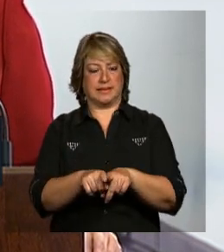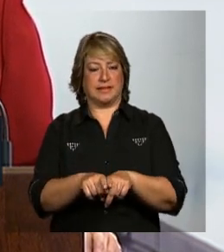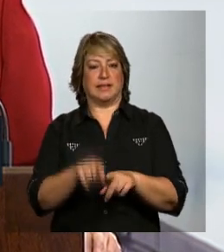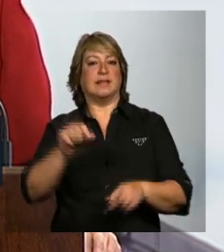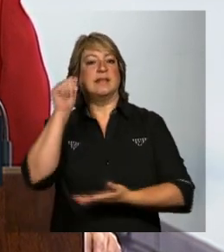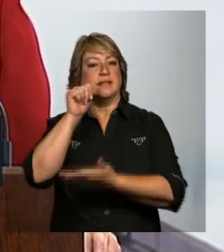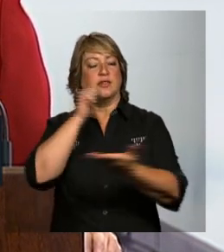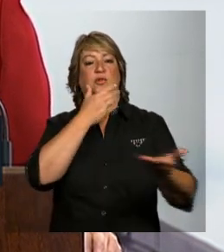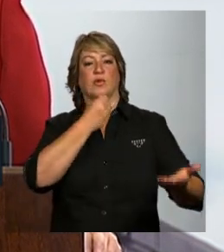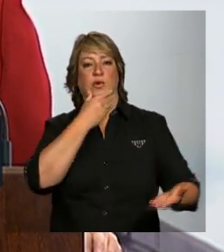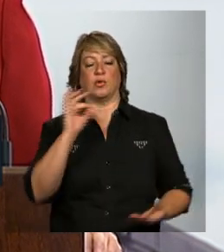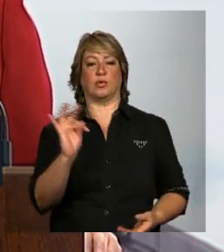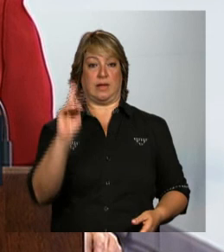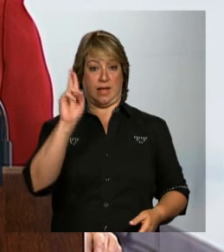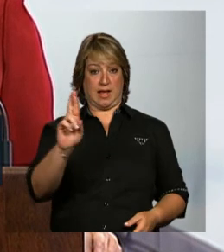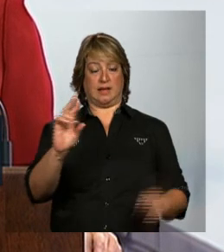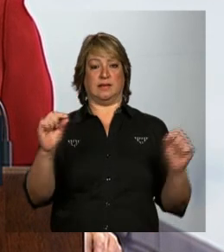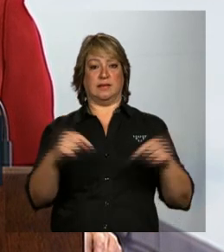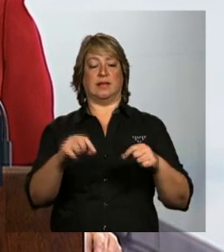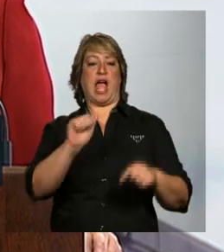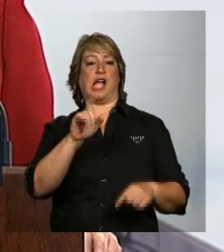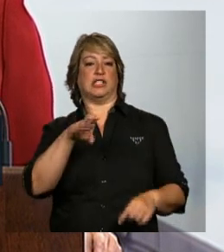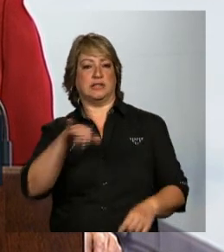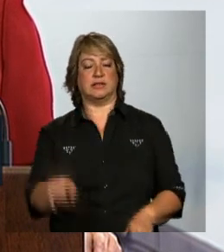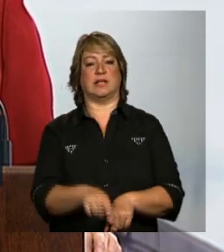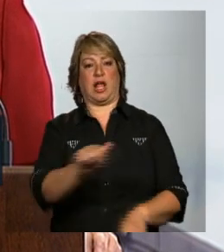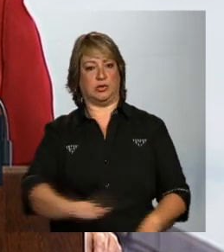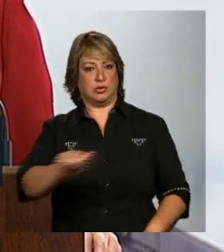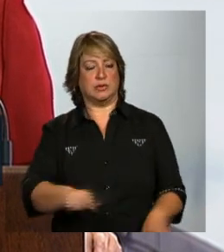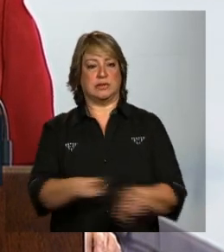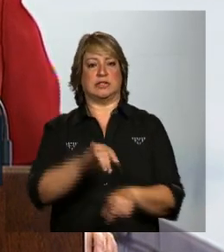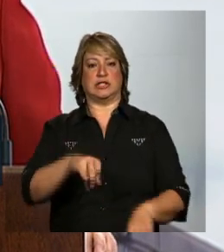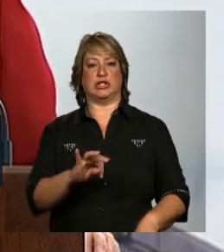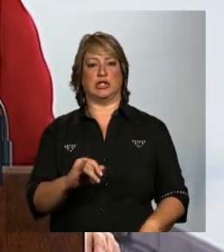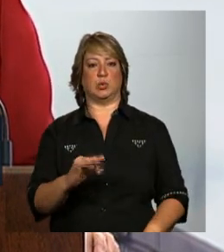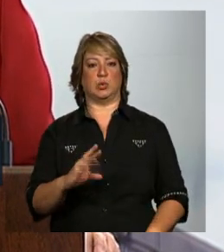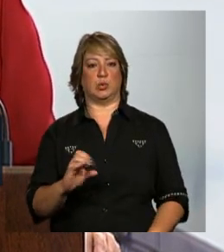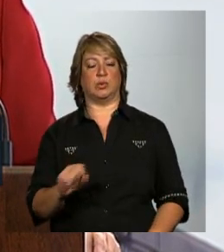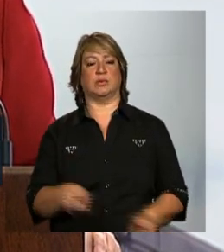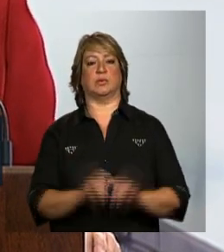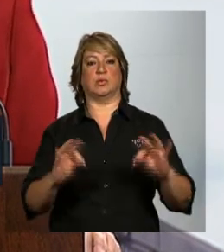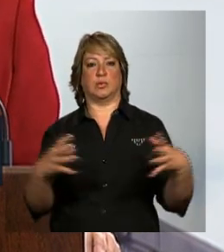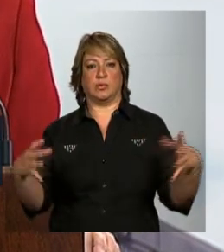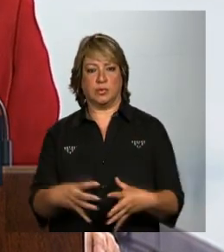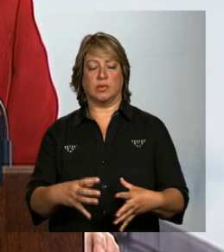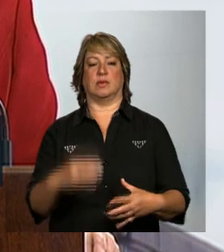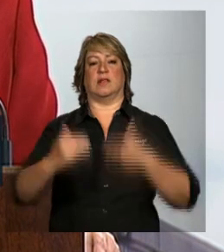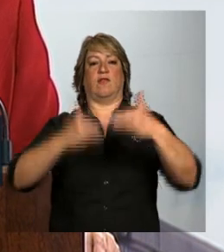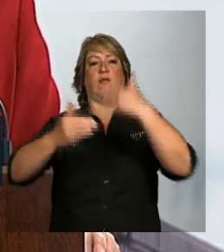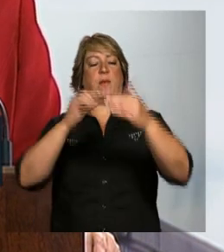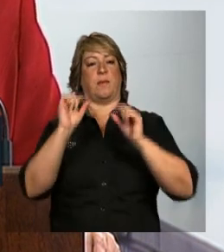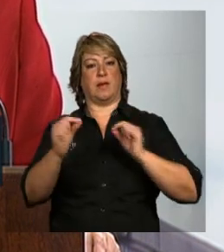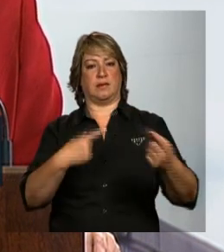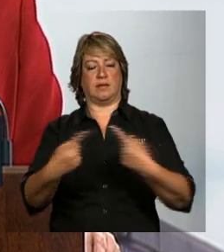as senhoras e os senhores representantes de agências associações institutos dedicados ao desenvolvimento da infraestrutura